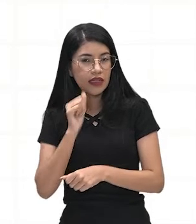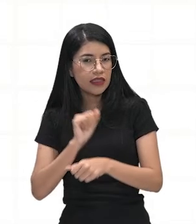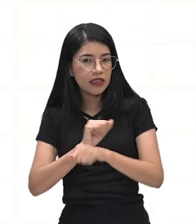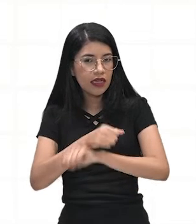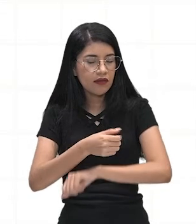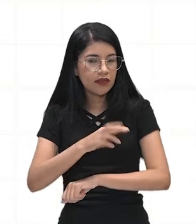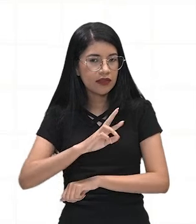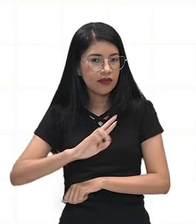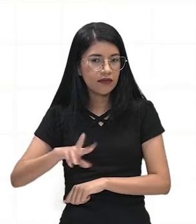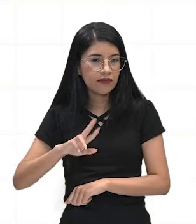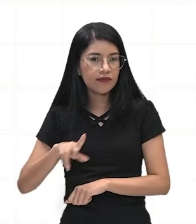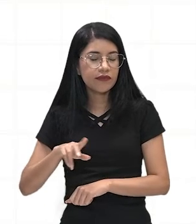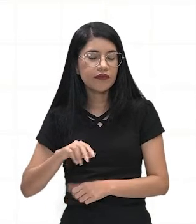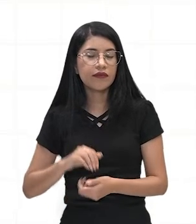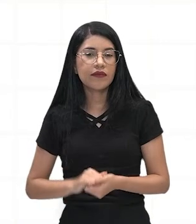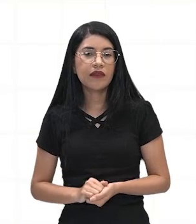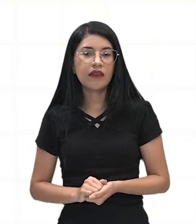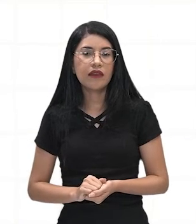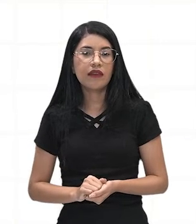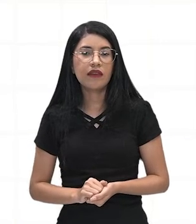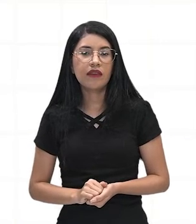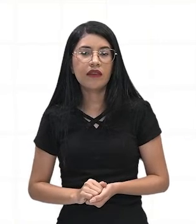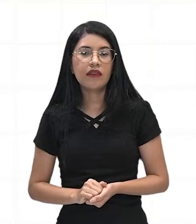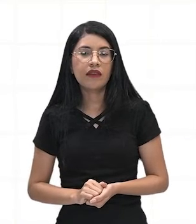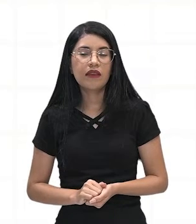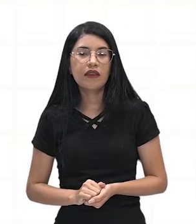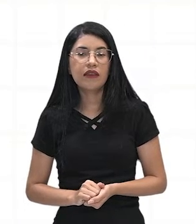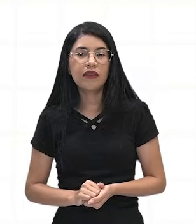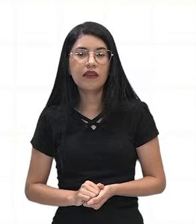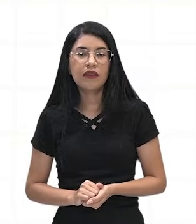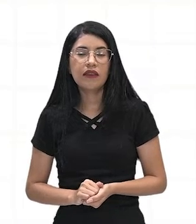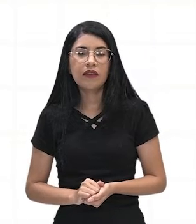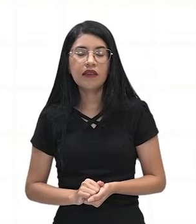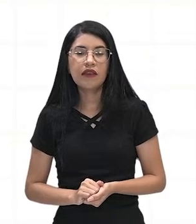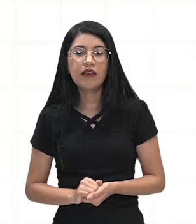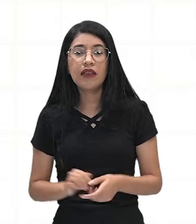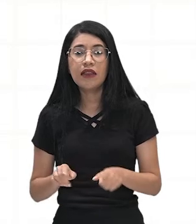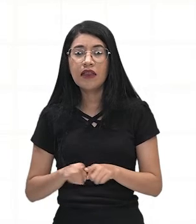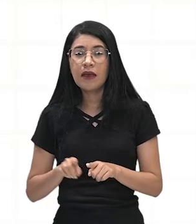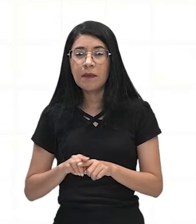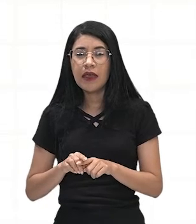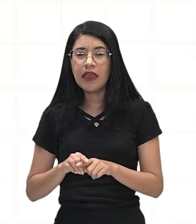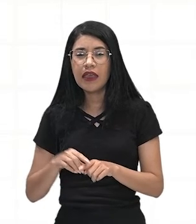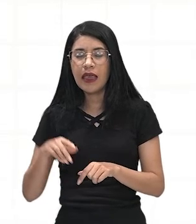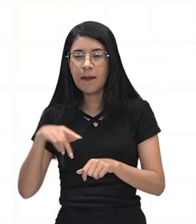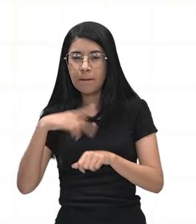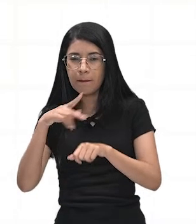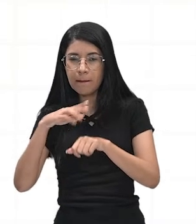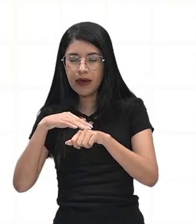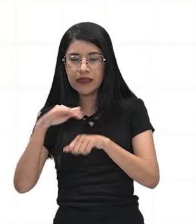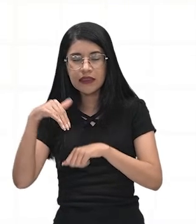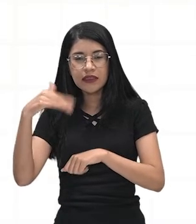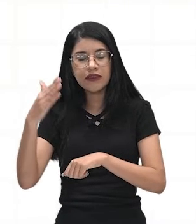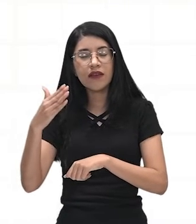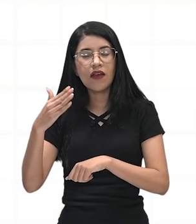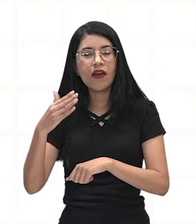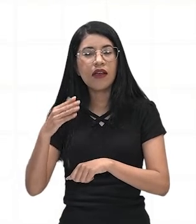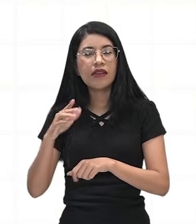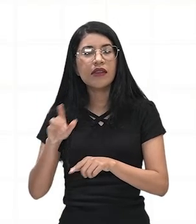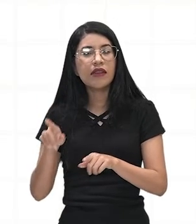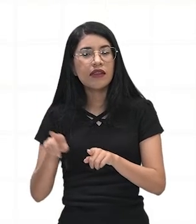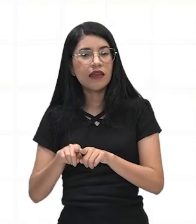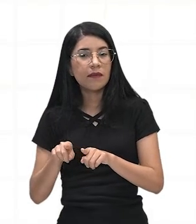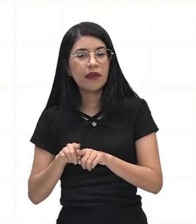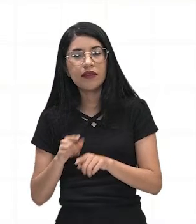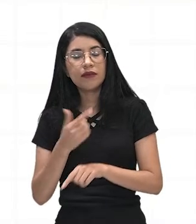mais que elas não fossem escravas, não fossem nem estrangeiras, mesmo assim, elas